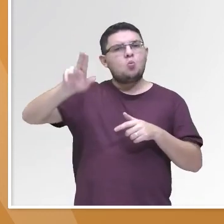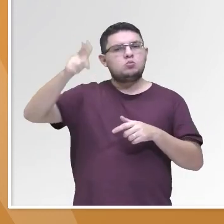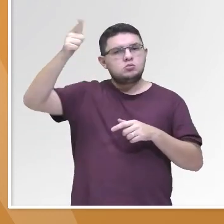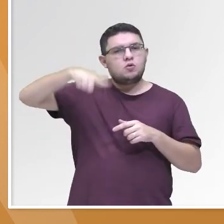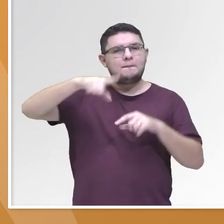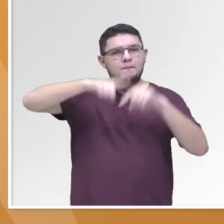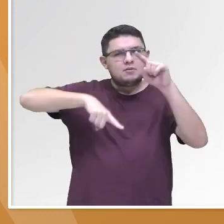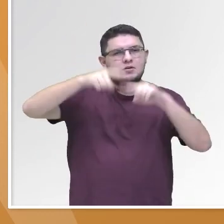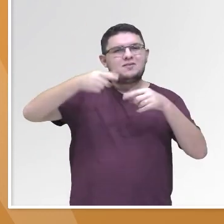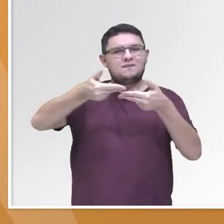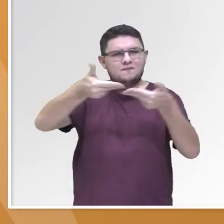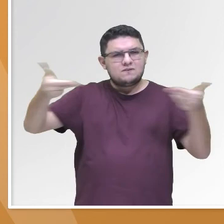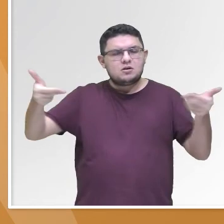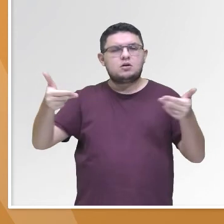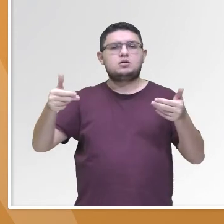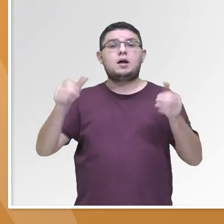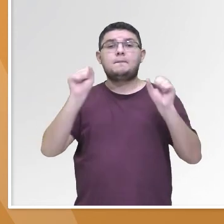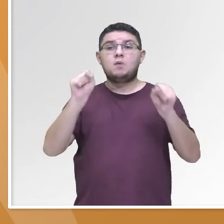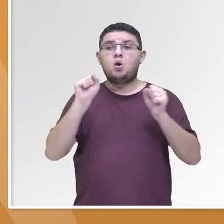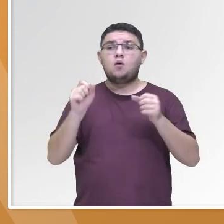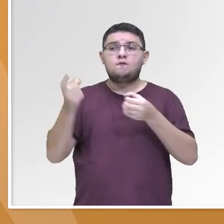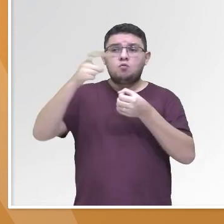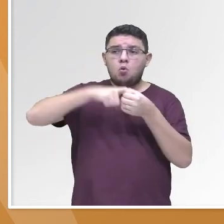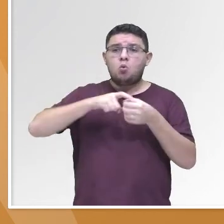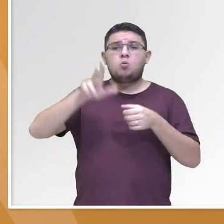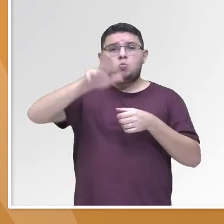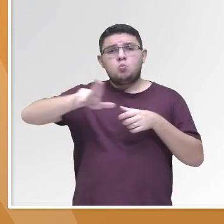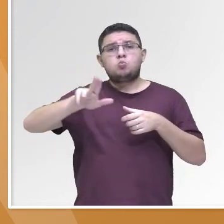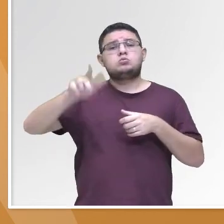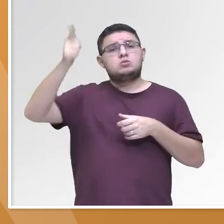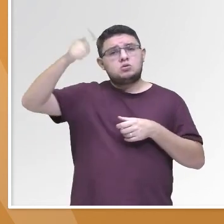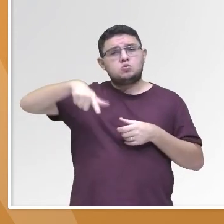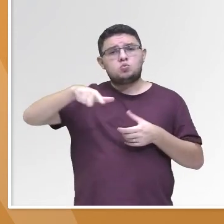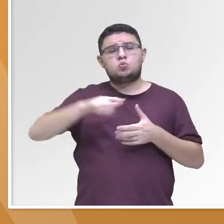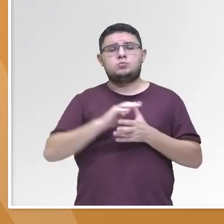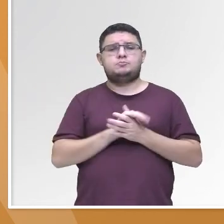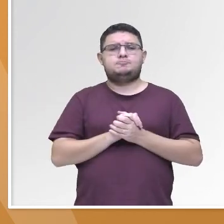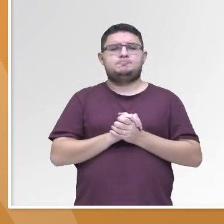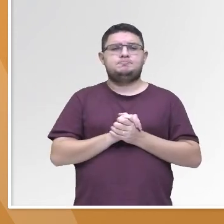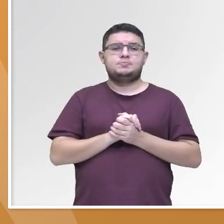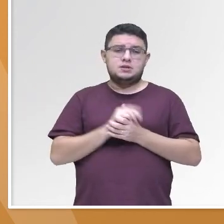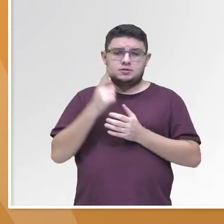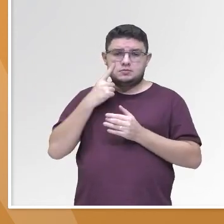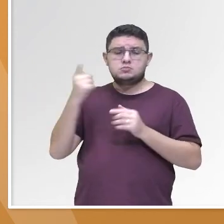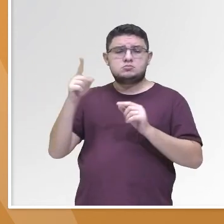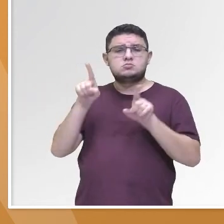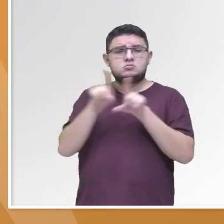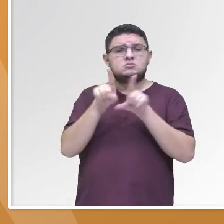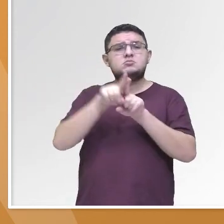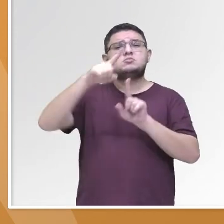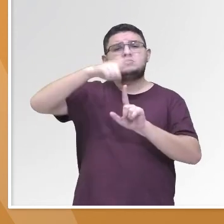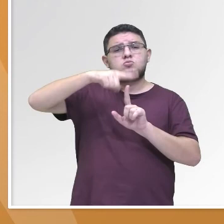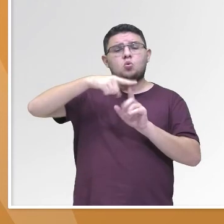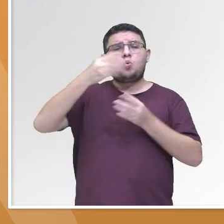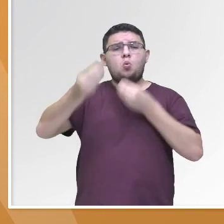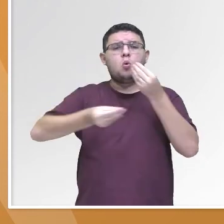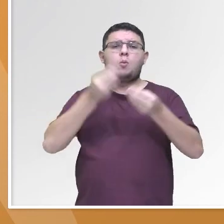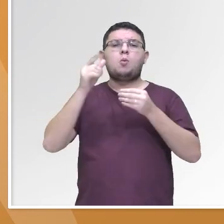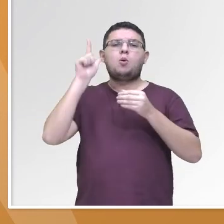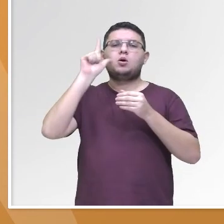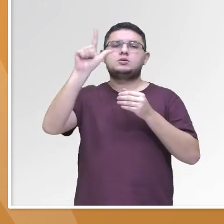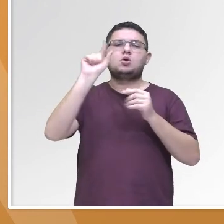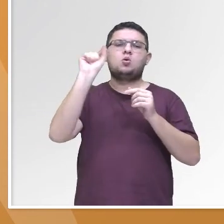De reaproveitar esse material, essas embalagens, né? Então, essa é uma forma também da gente alcançar aí o